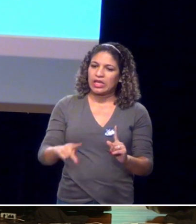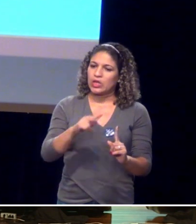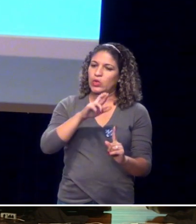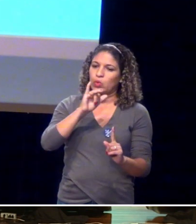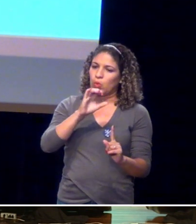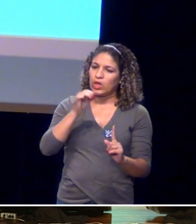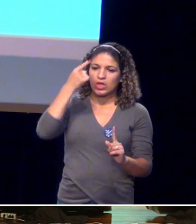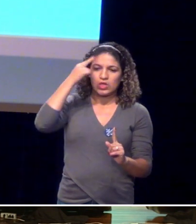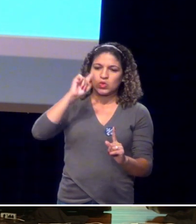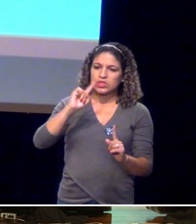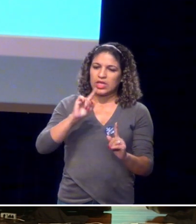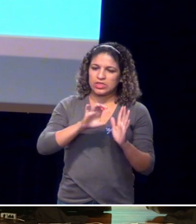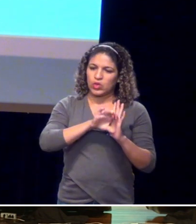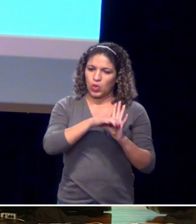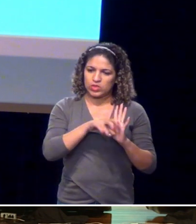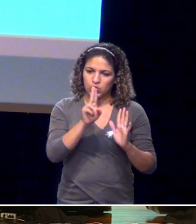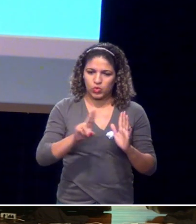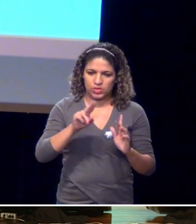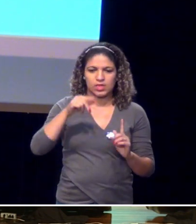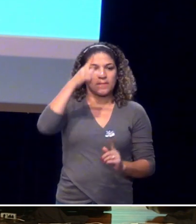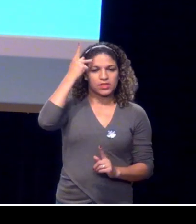se vocês trabalham com esse conceito. Não.